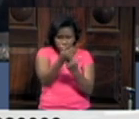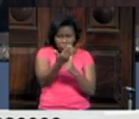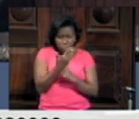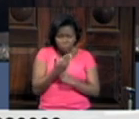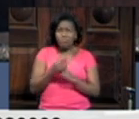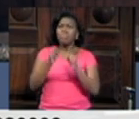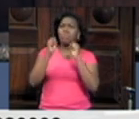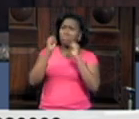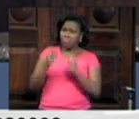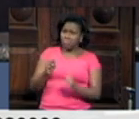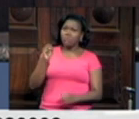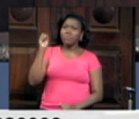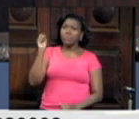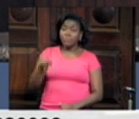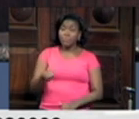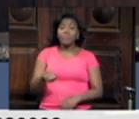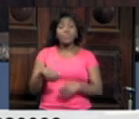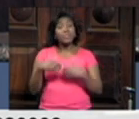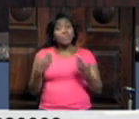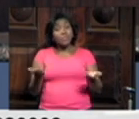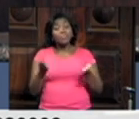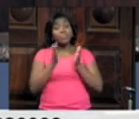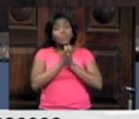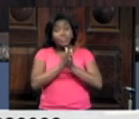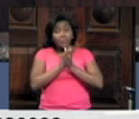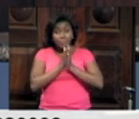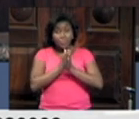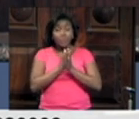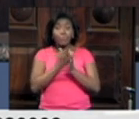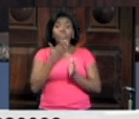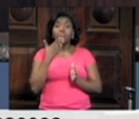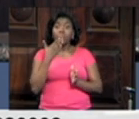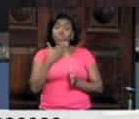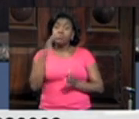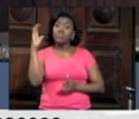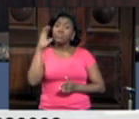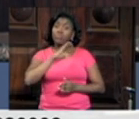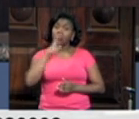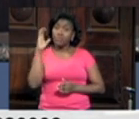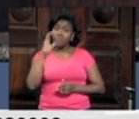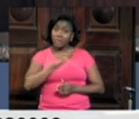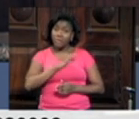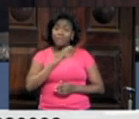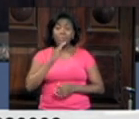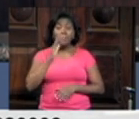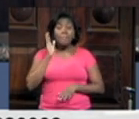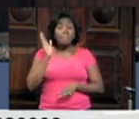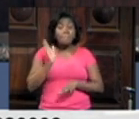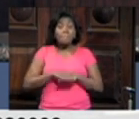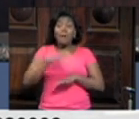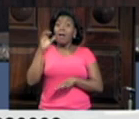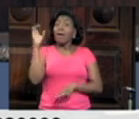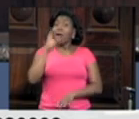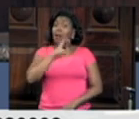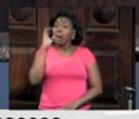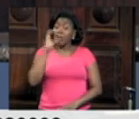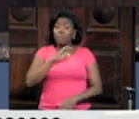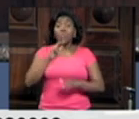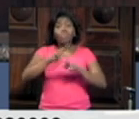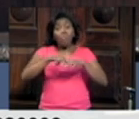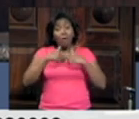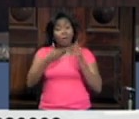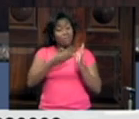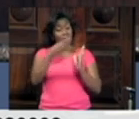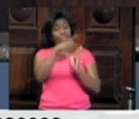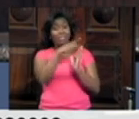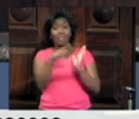e deve. Marquinhos, então, por favor, está com pedido de urgência, é mais do que urgente, função desse